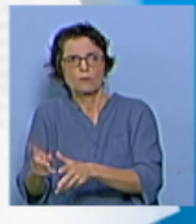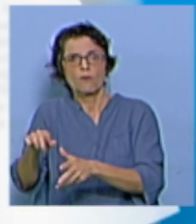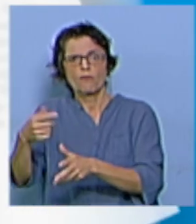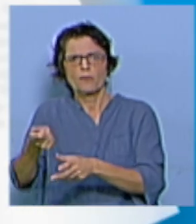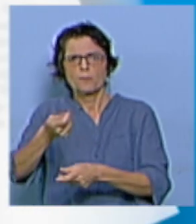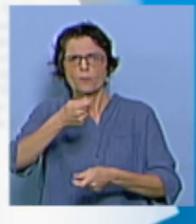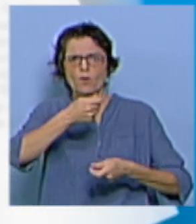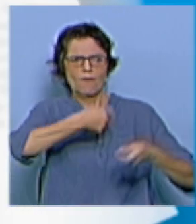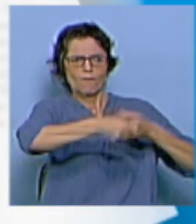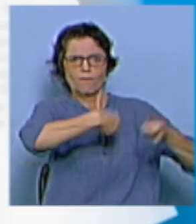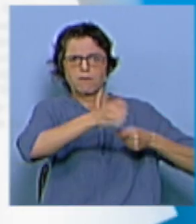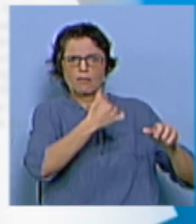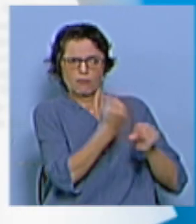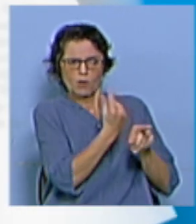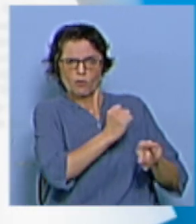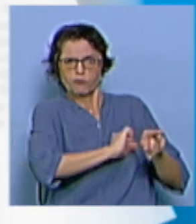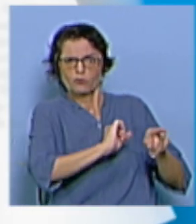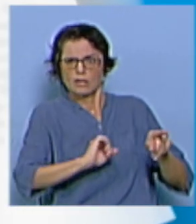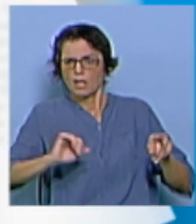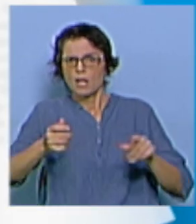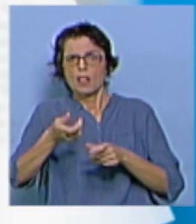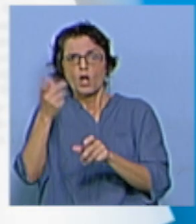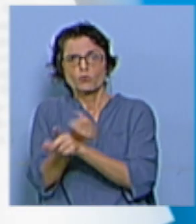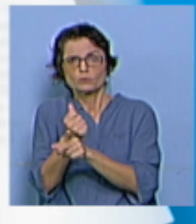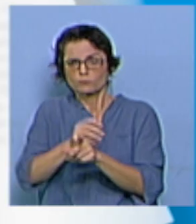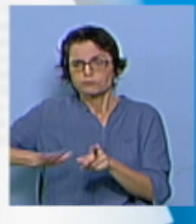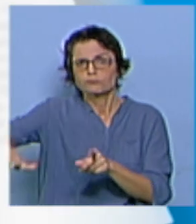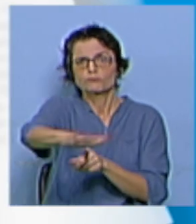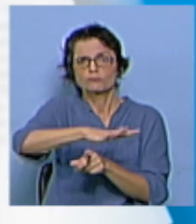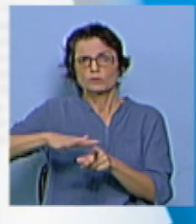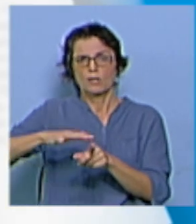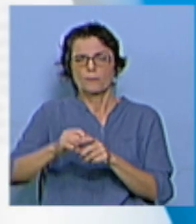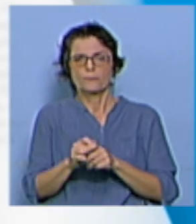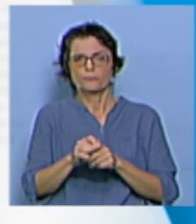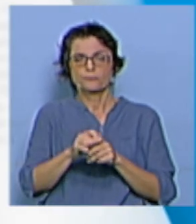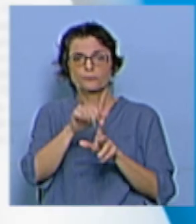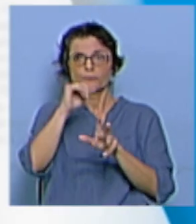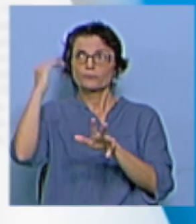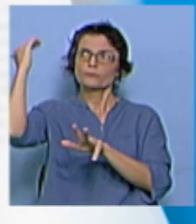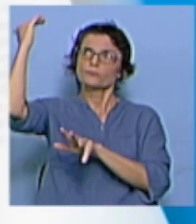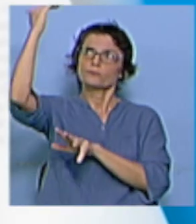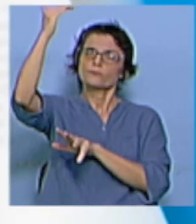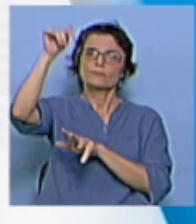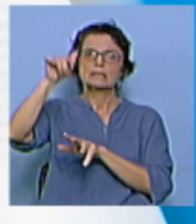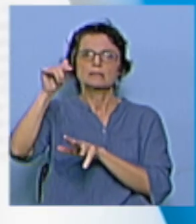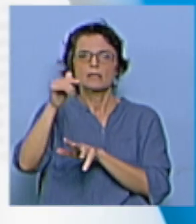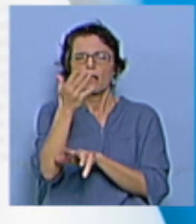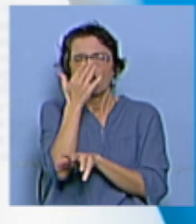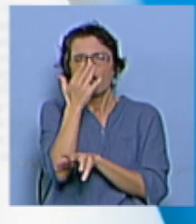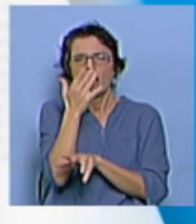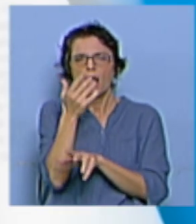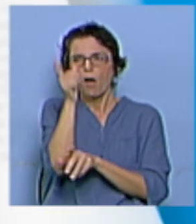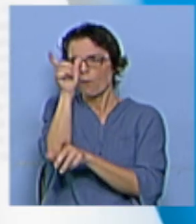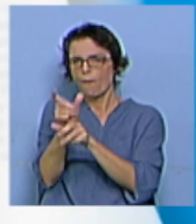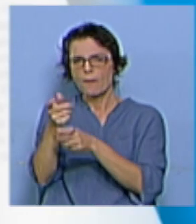quanto possuía e comprou aquele campo. O reino dos céus é semelhante a um